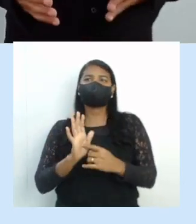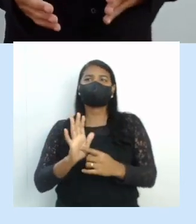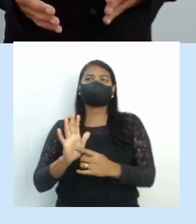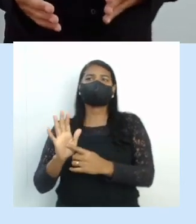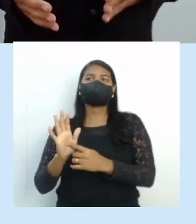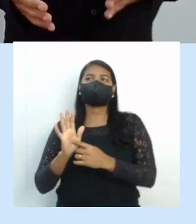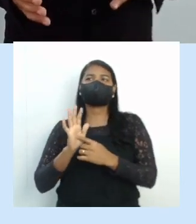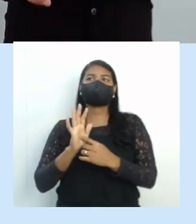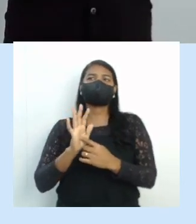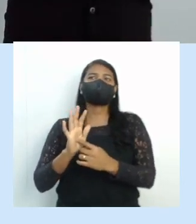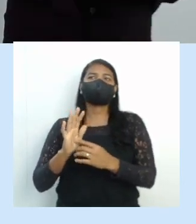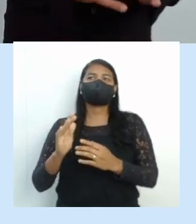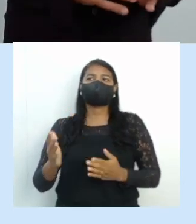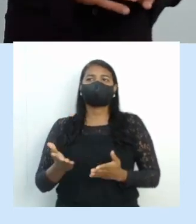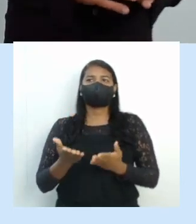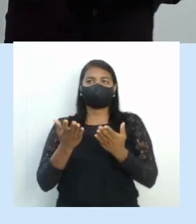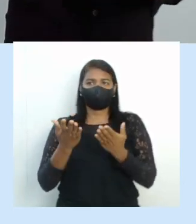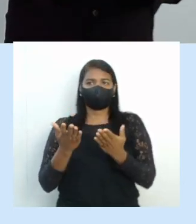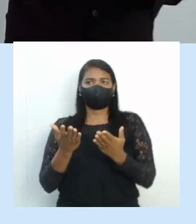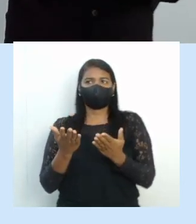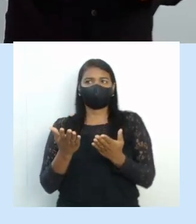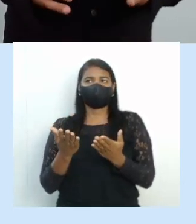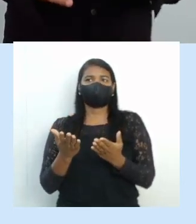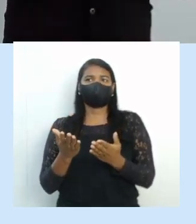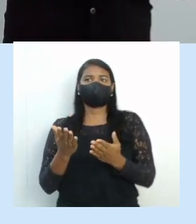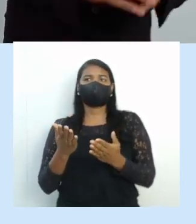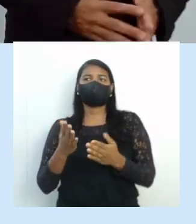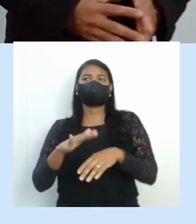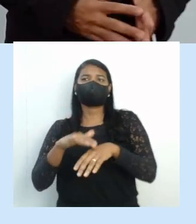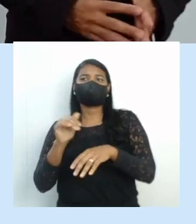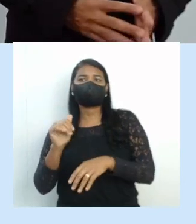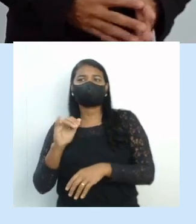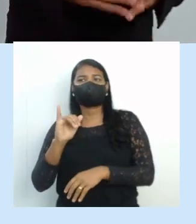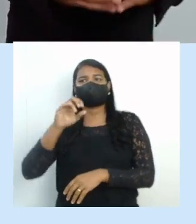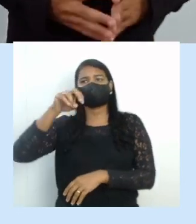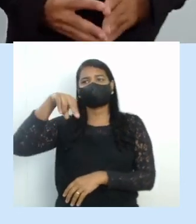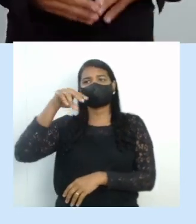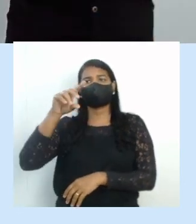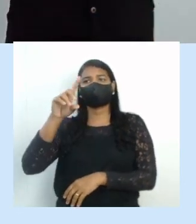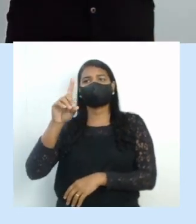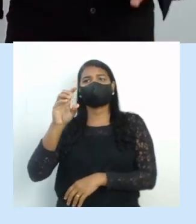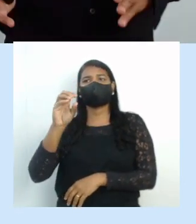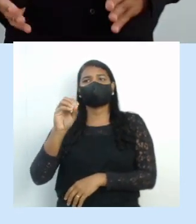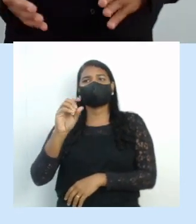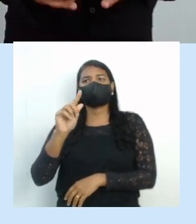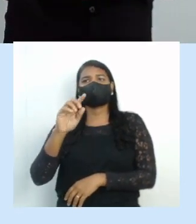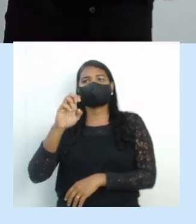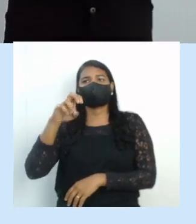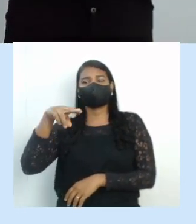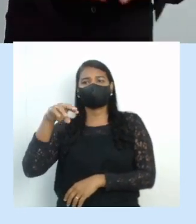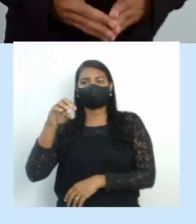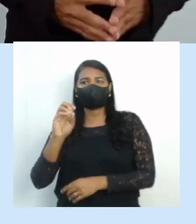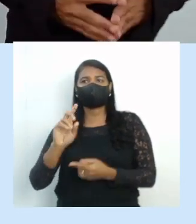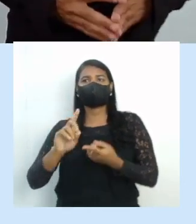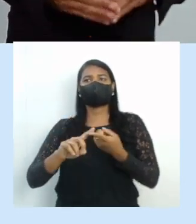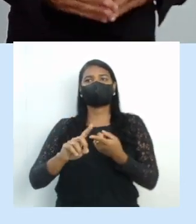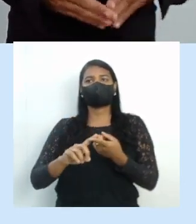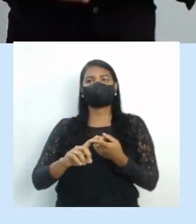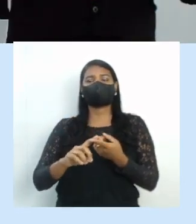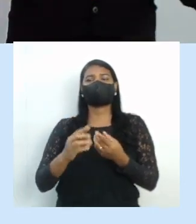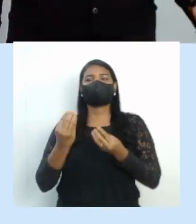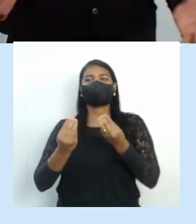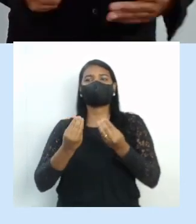das ações dos agentes que a gente chama de endógenos, quanto dos agentes exógenos